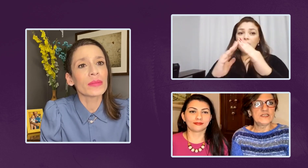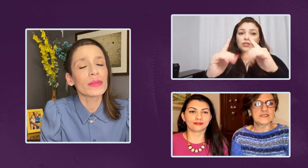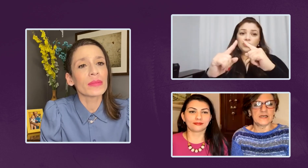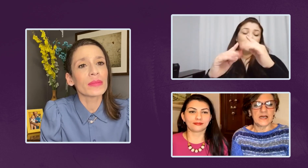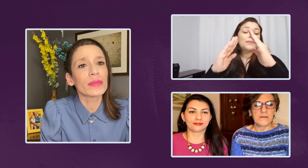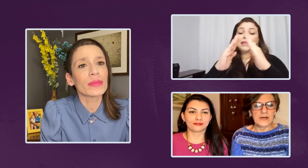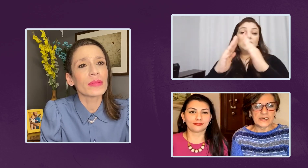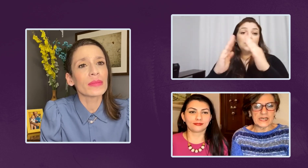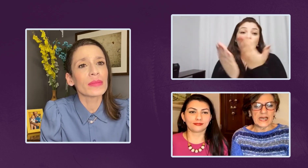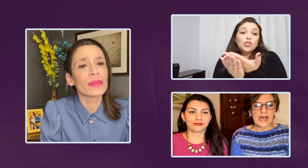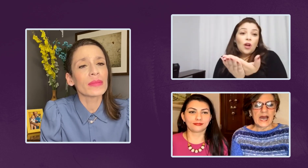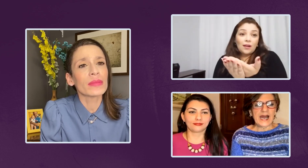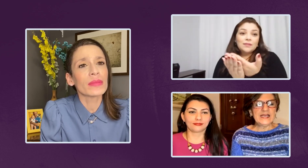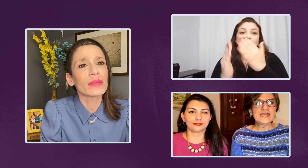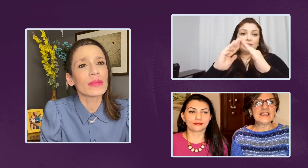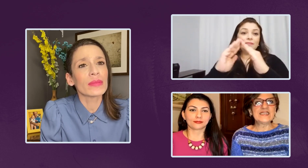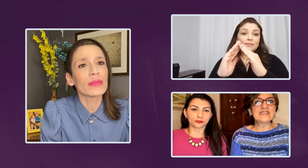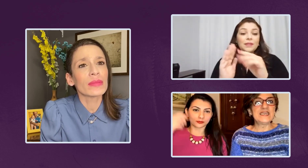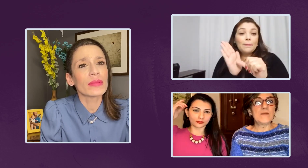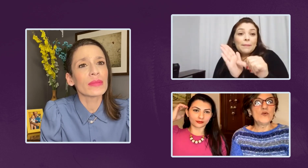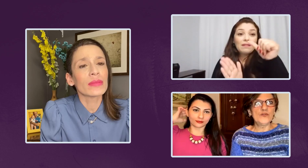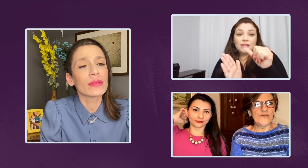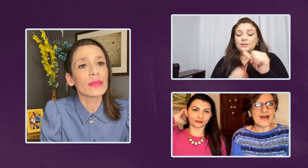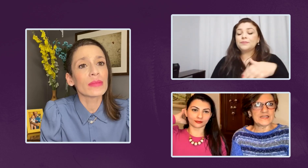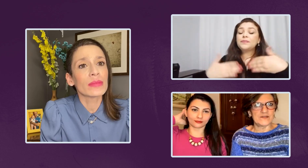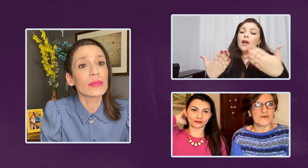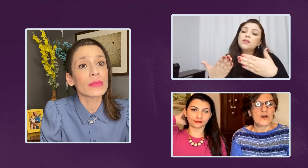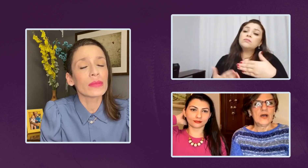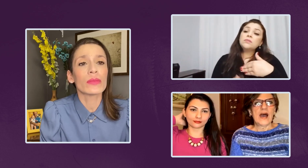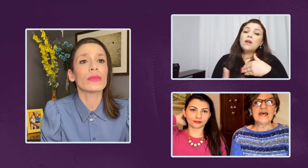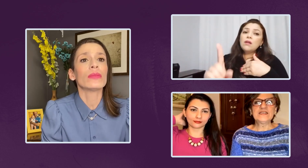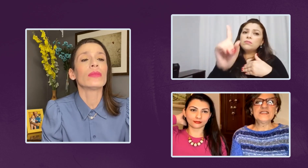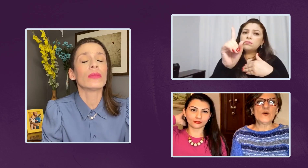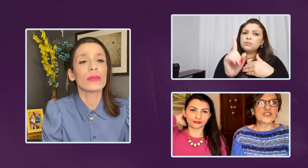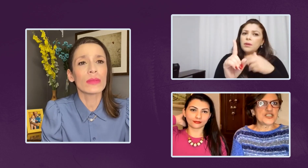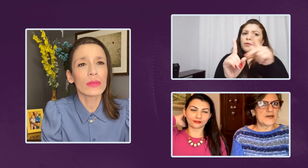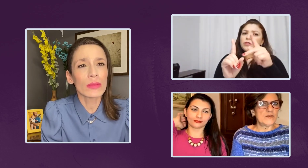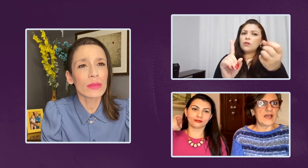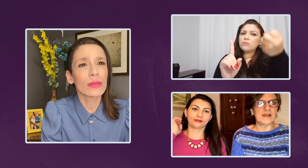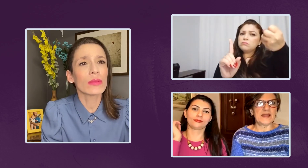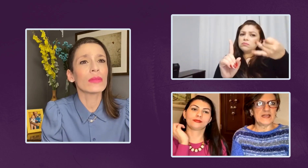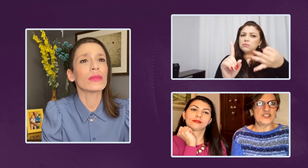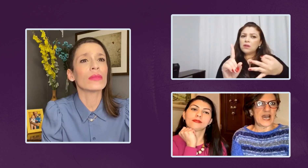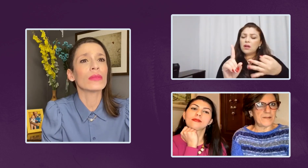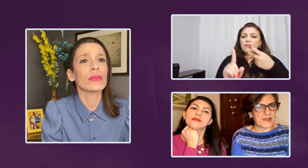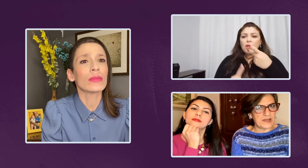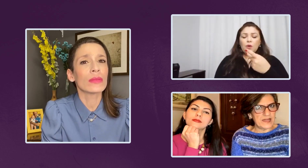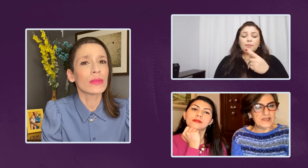chamou e disse: mãe, a Isa ela se desliga muito fácil. Às vezes eu a chamo e ela me